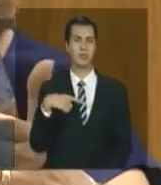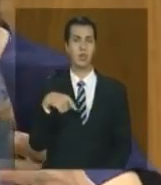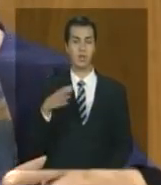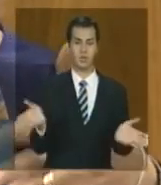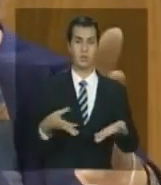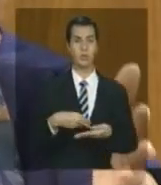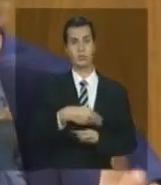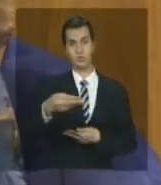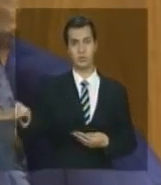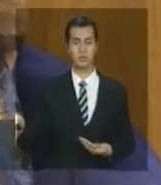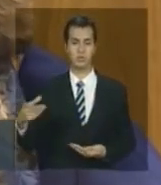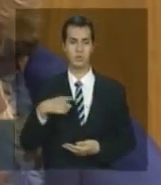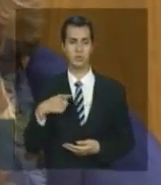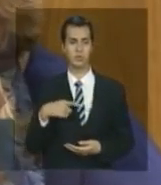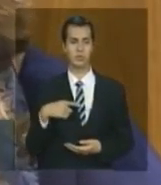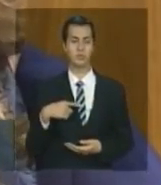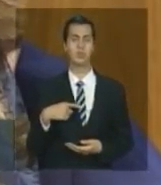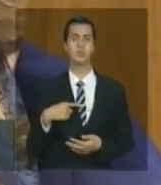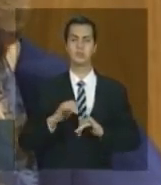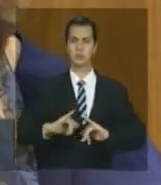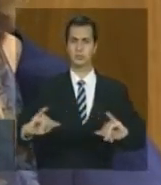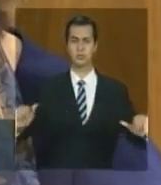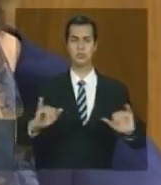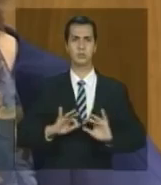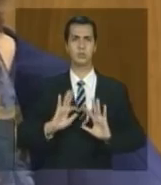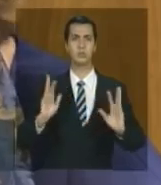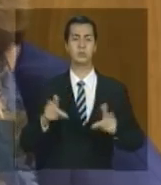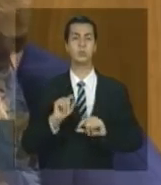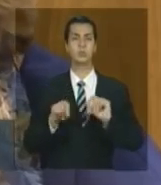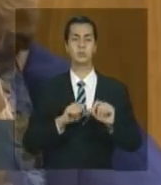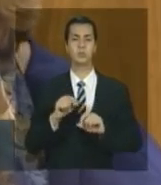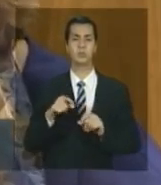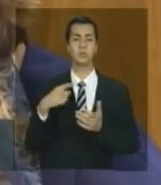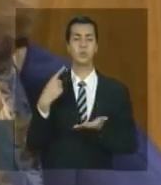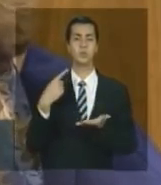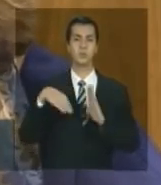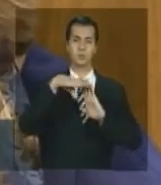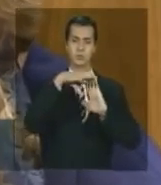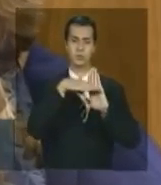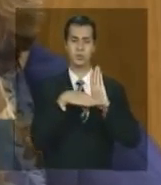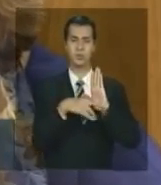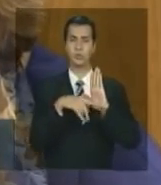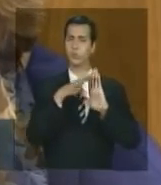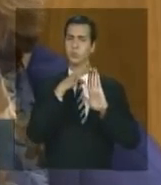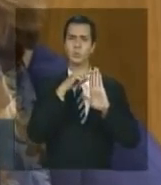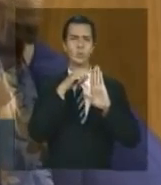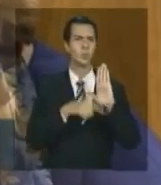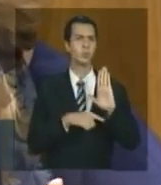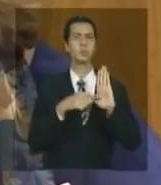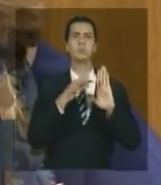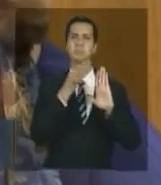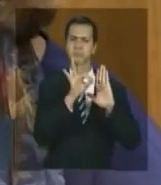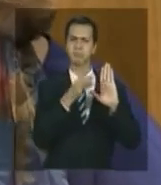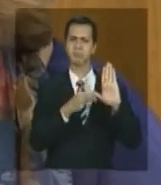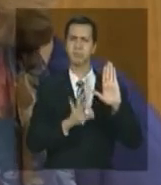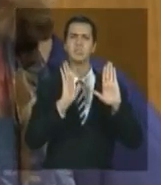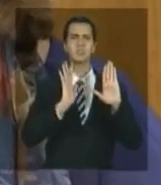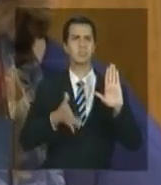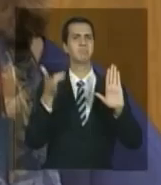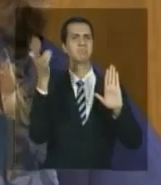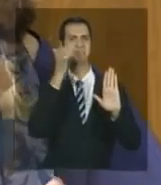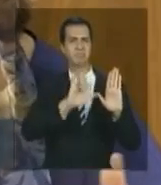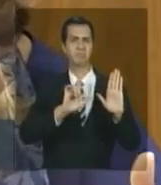essa declaração, foi publicada amplamente, todos os pontos ali constantes foram cumpridos. Então, institucionalização, pelo